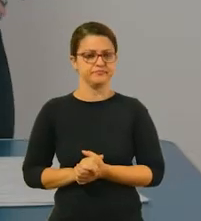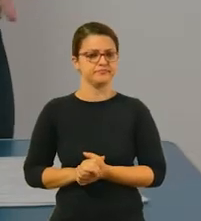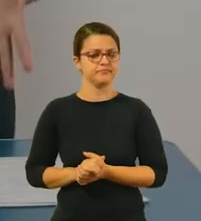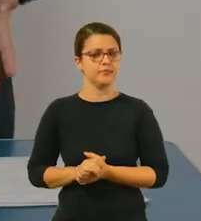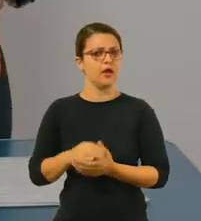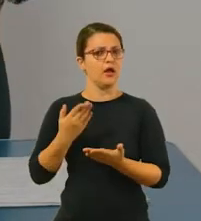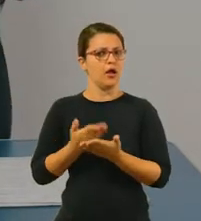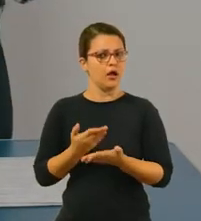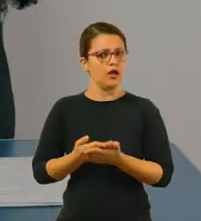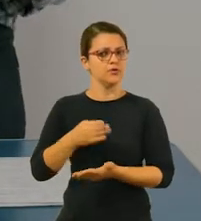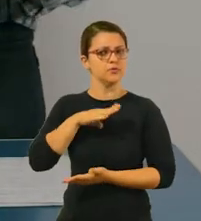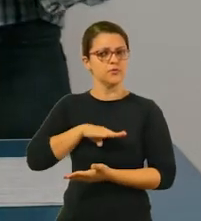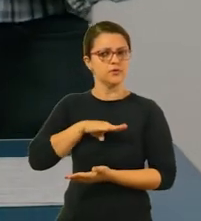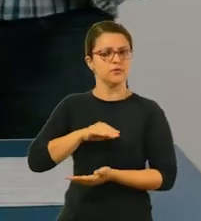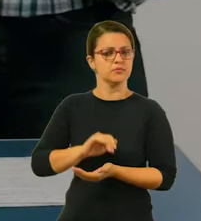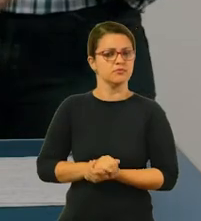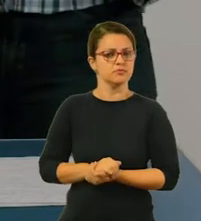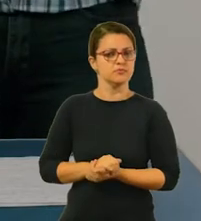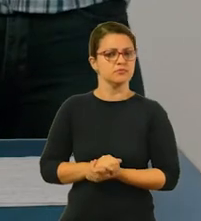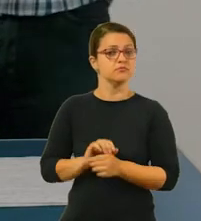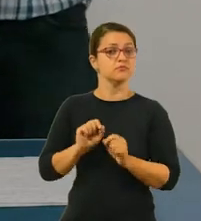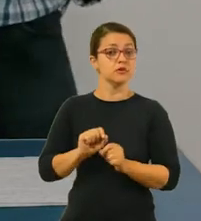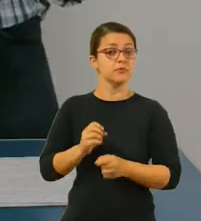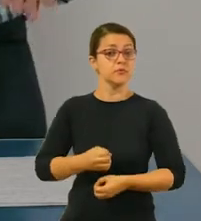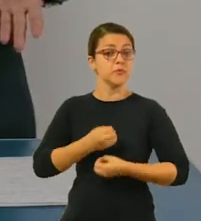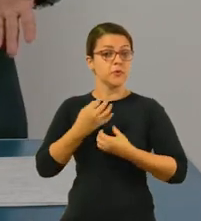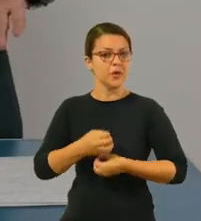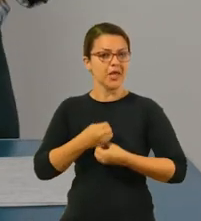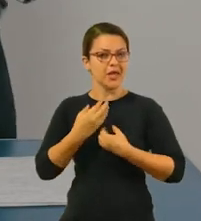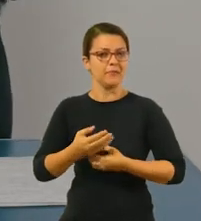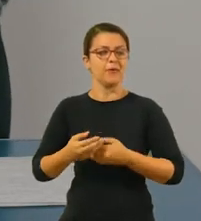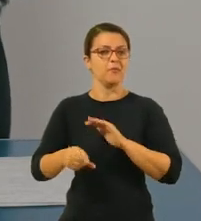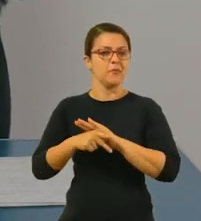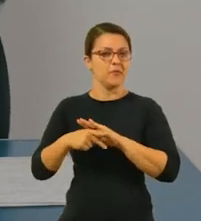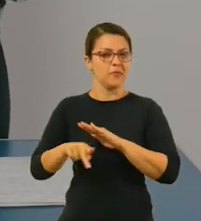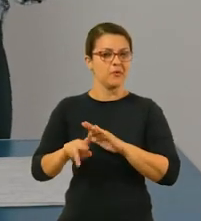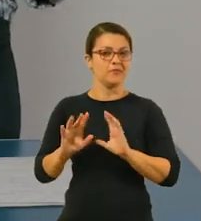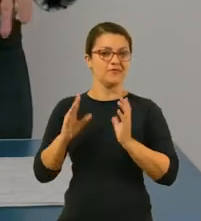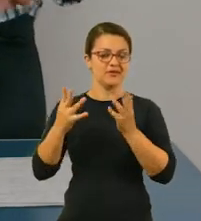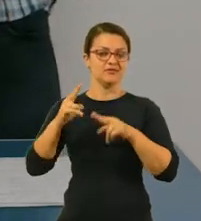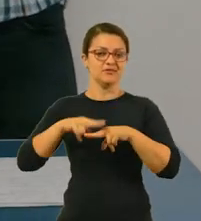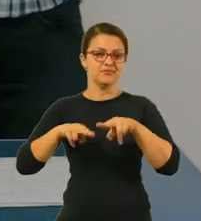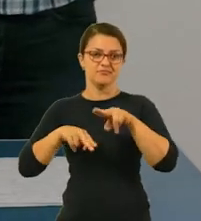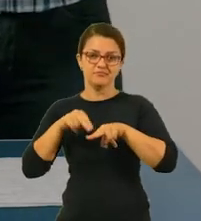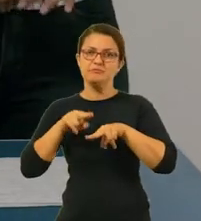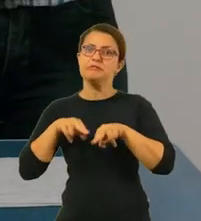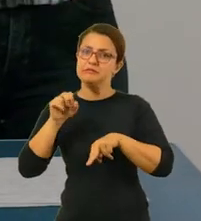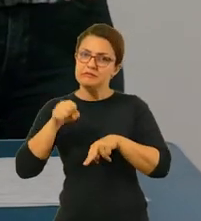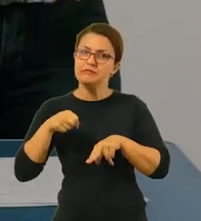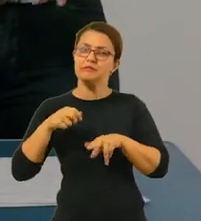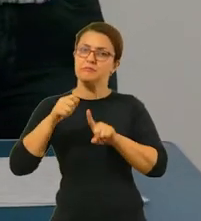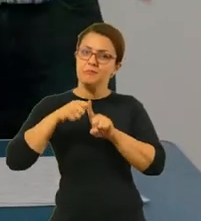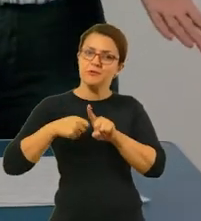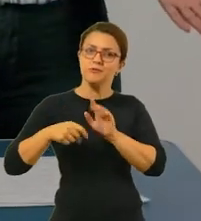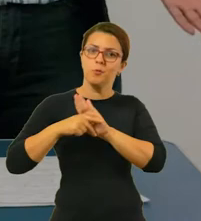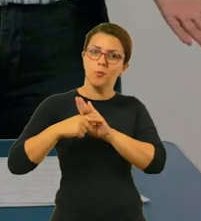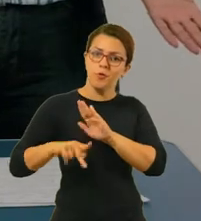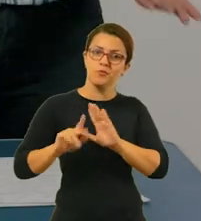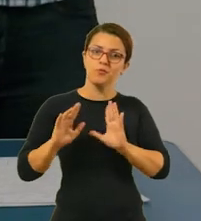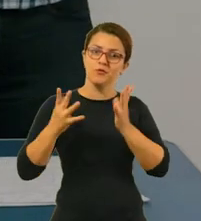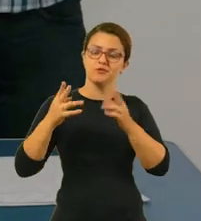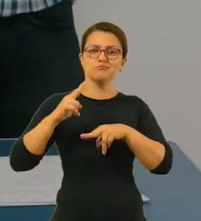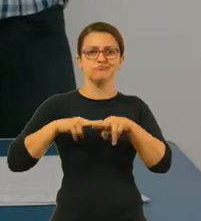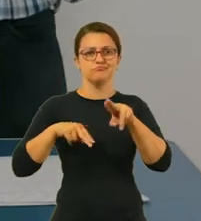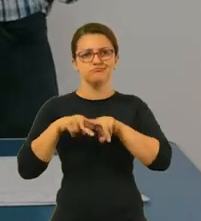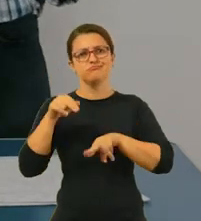Na aula de língua portuguesa, vamos estudar um poema junino. Pois é, estamos no mês das festas juninas.